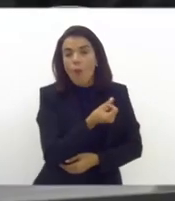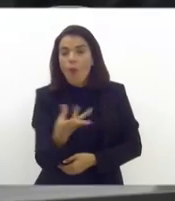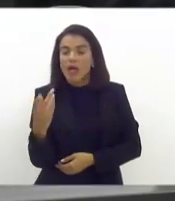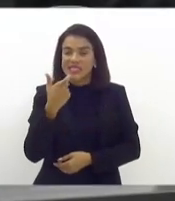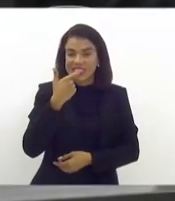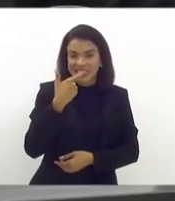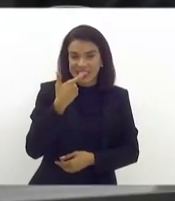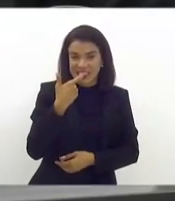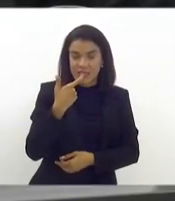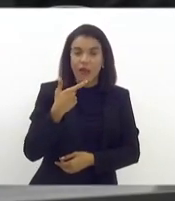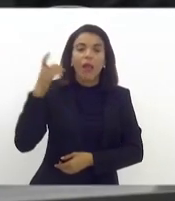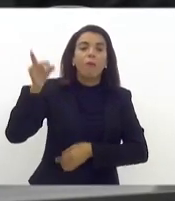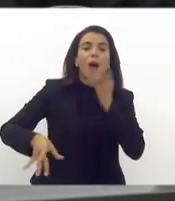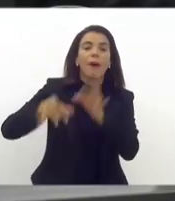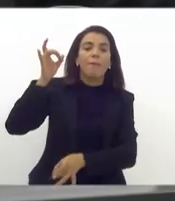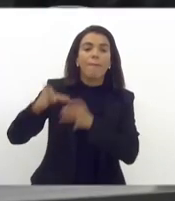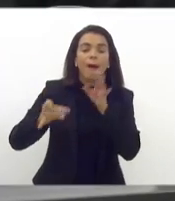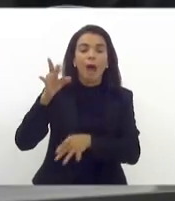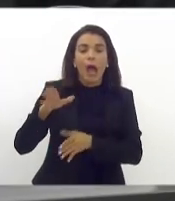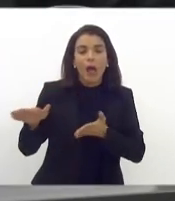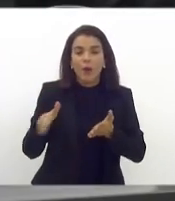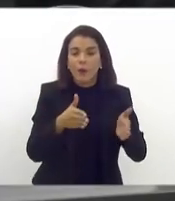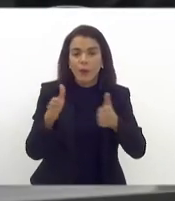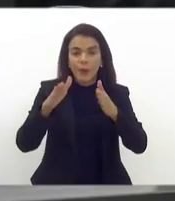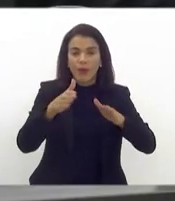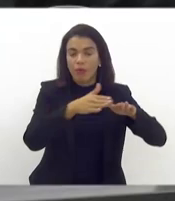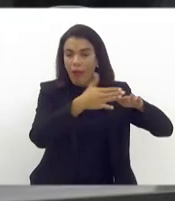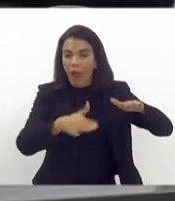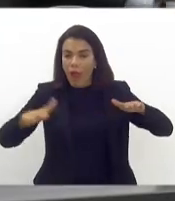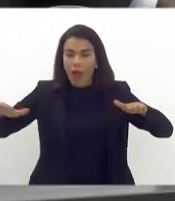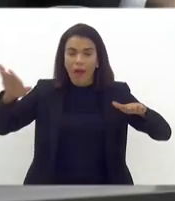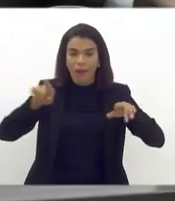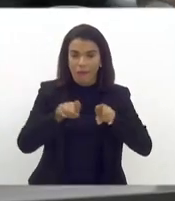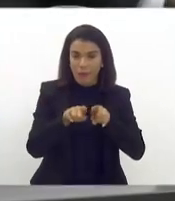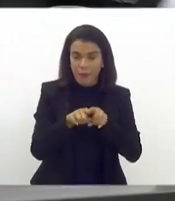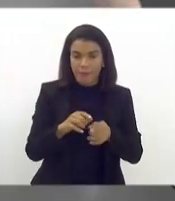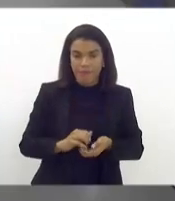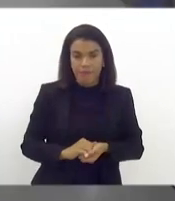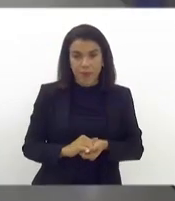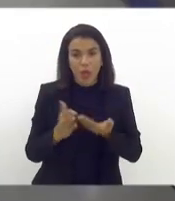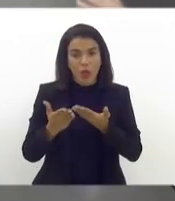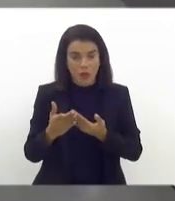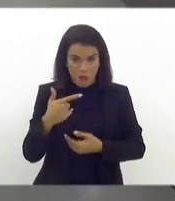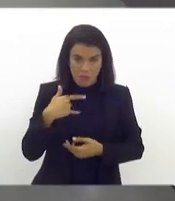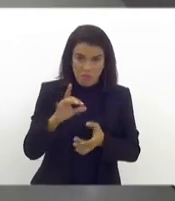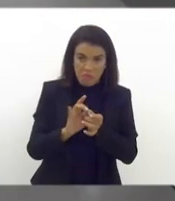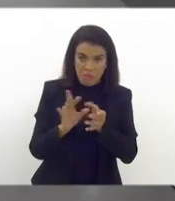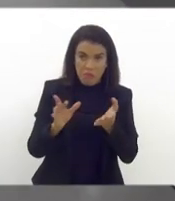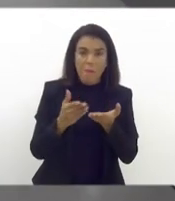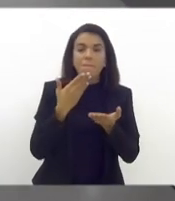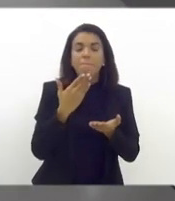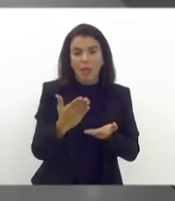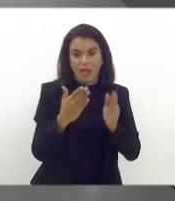pedidas, entupir rios, canais, oceanos de sacolas. Eu vou encaminhar, se Vossa Excelência permitir, uma sugestão. Por que Vossa Excelência não pede vista